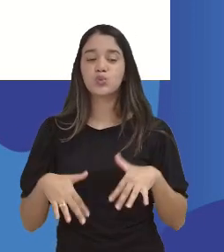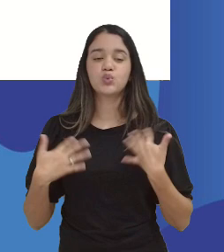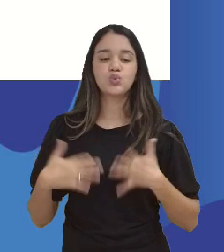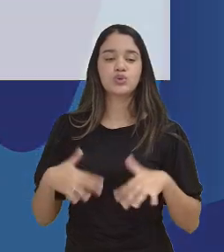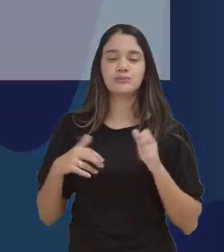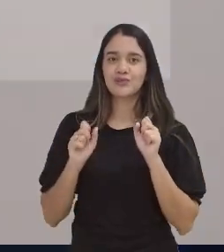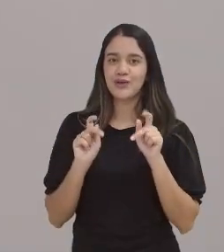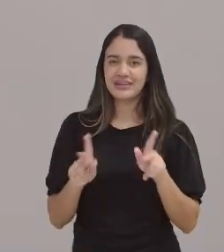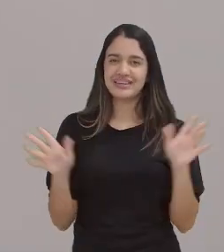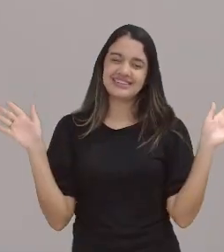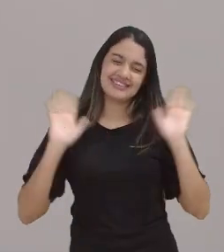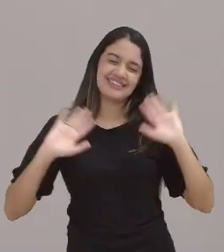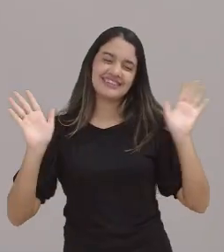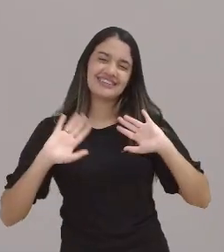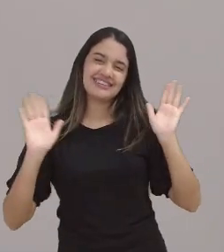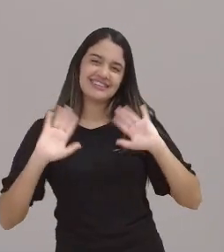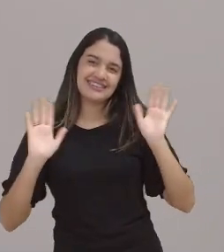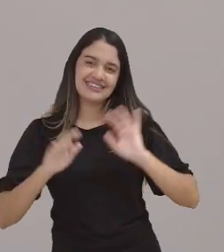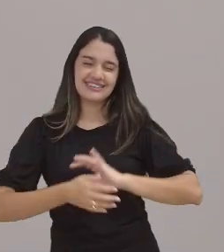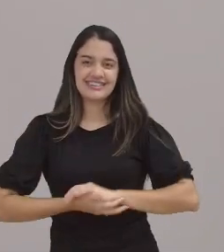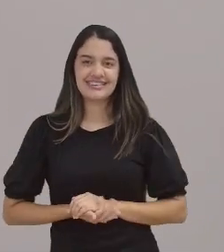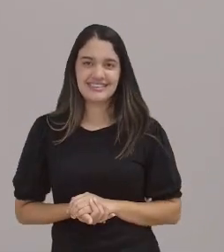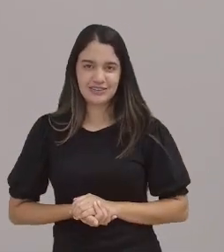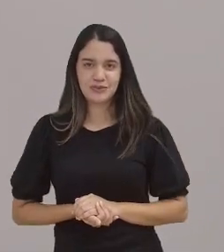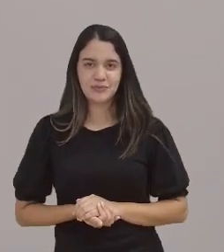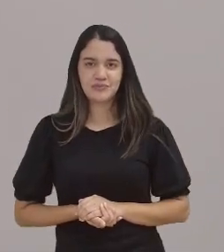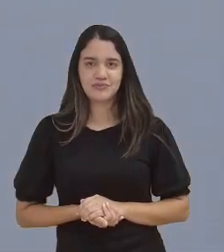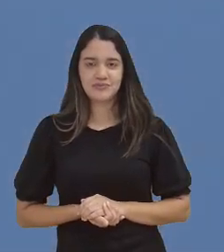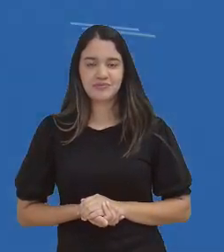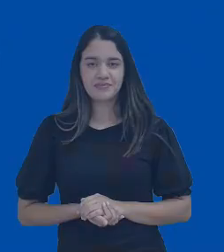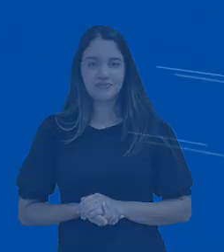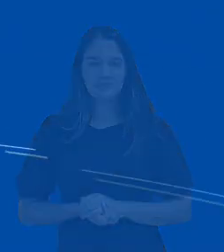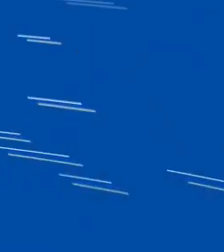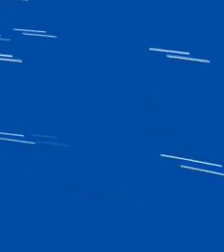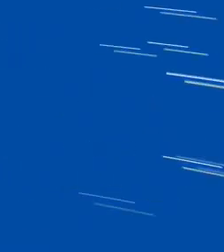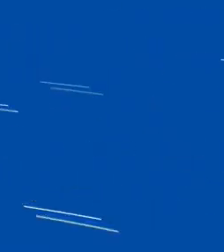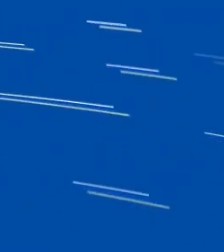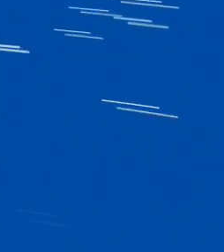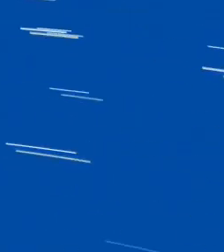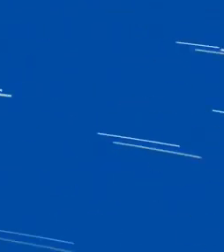bastante, ok? Tchau, tchau e até a próxima!